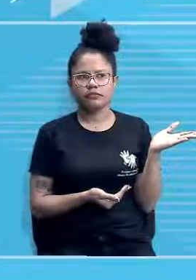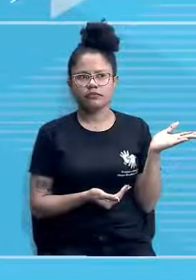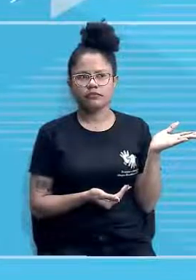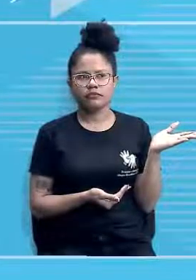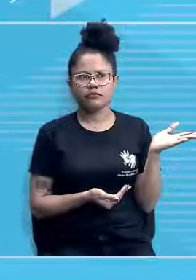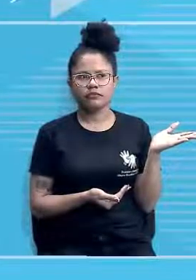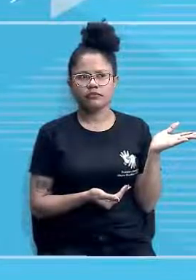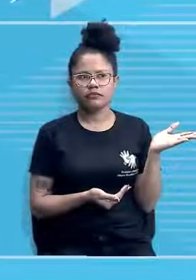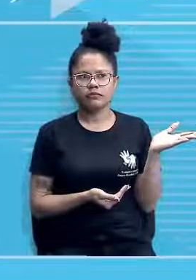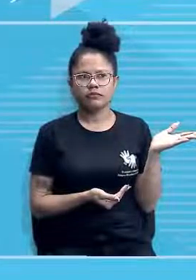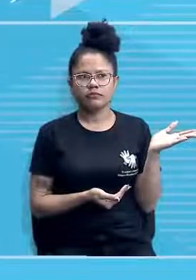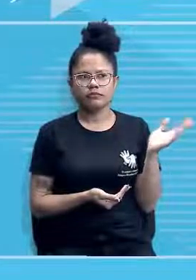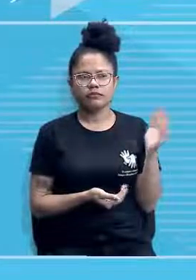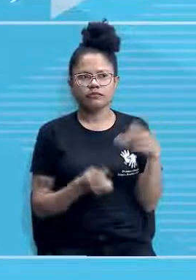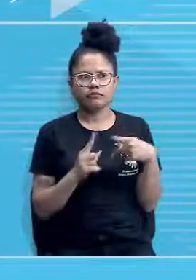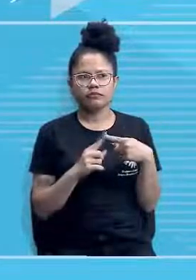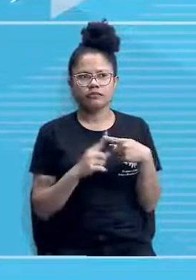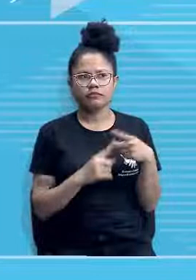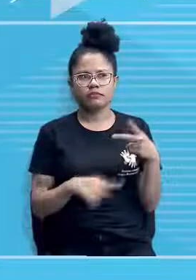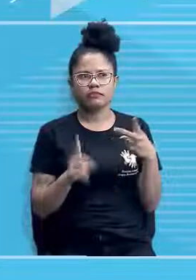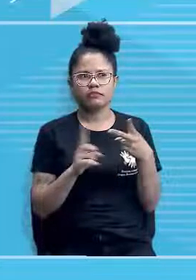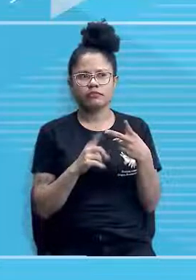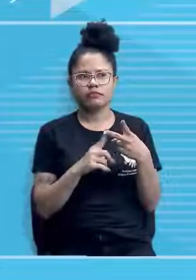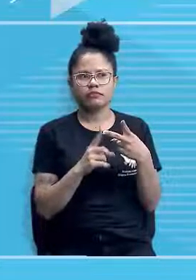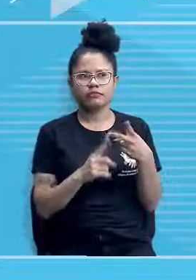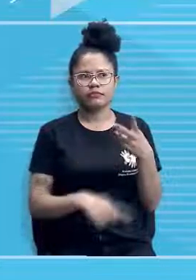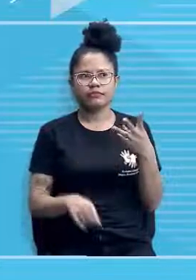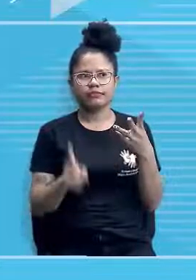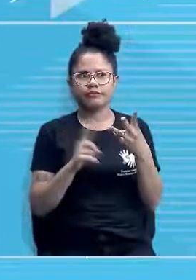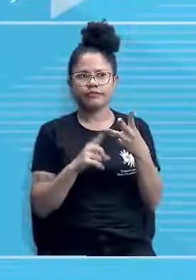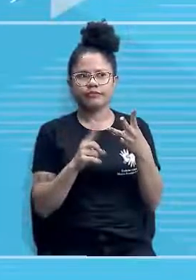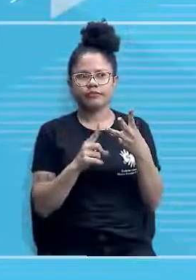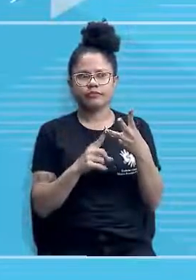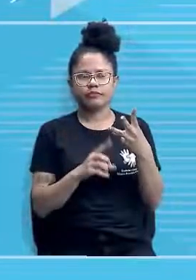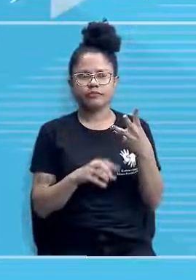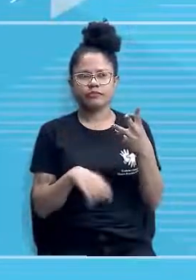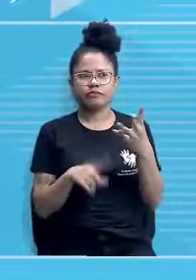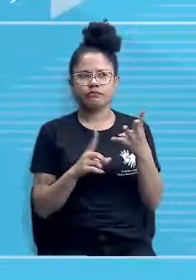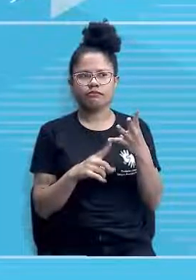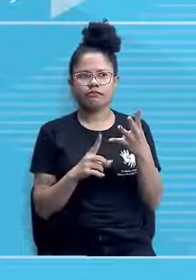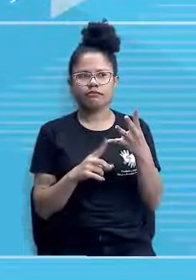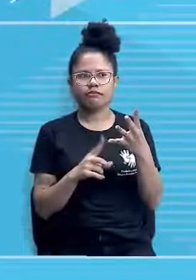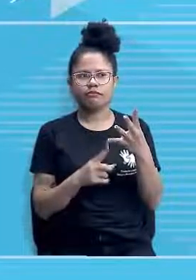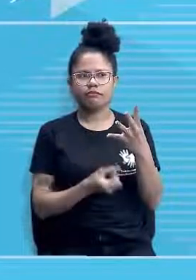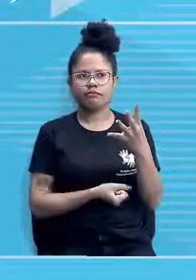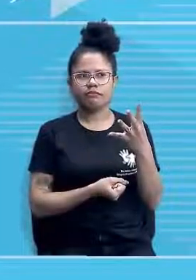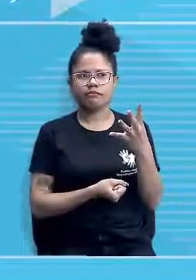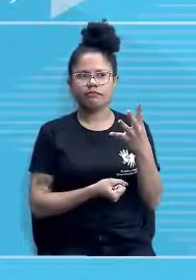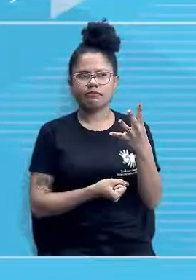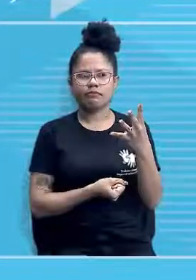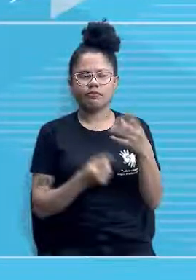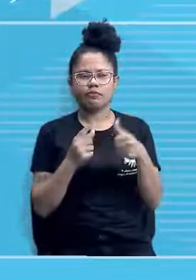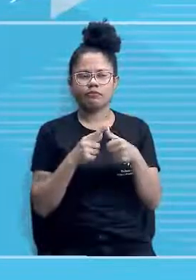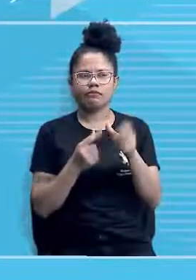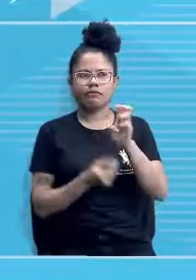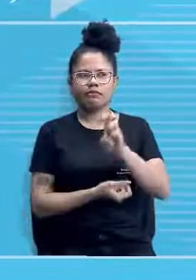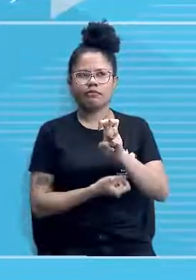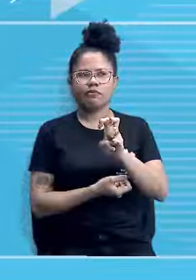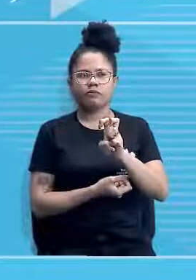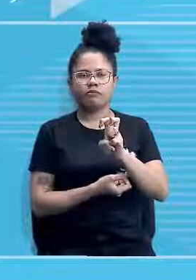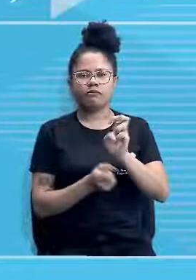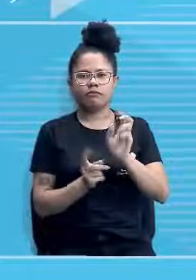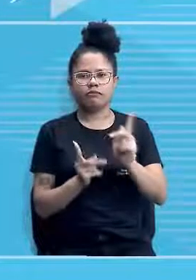é a ponto de fusão e ponto de ebulição e solubilidade acidez e basicidade